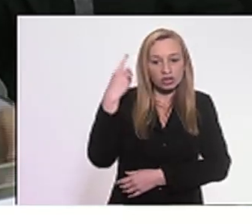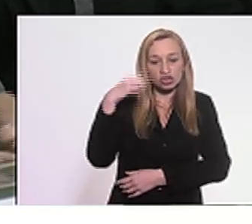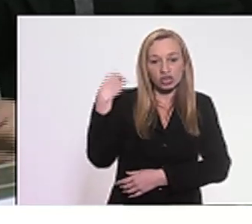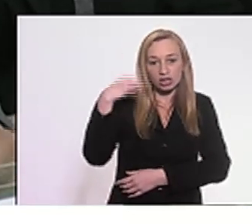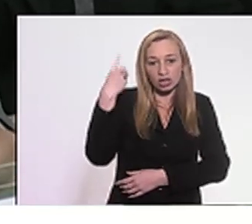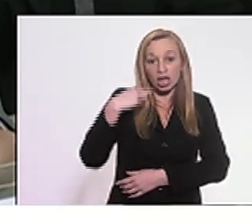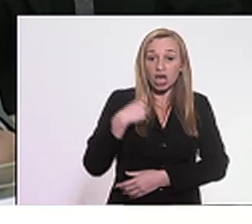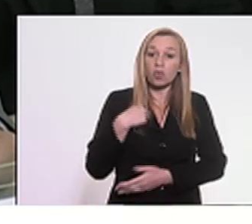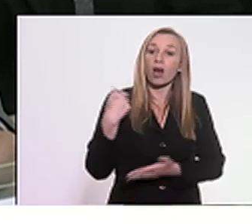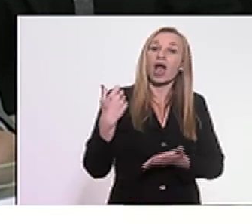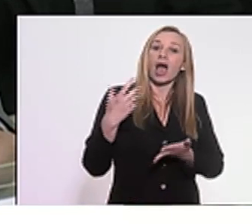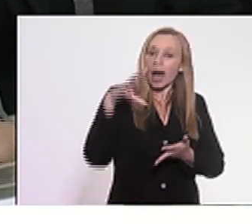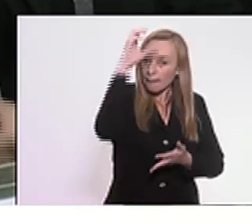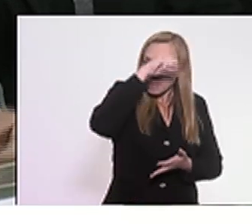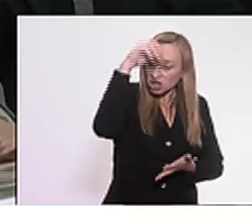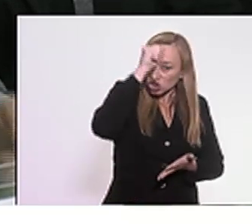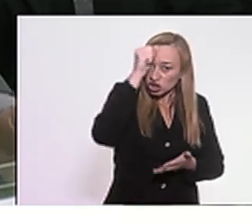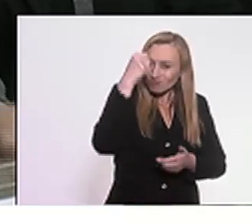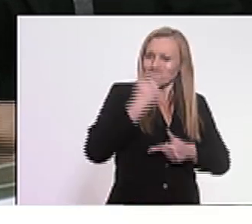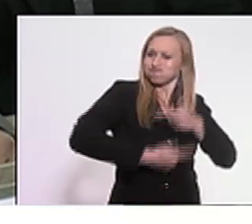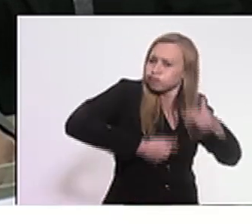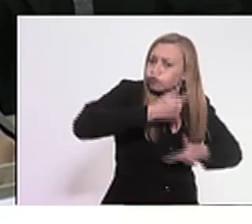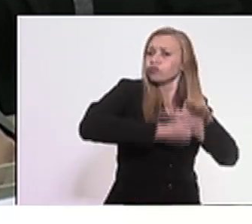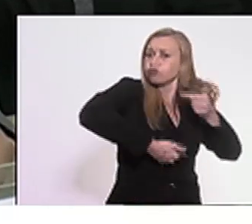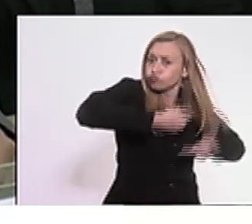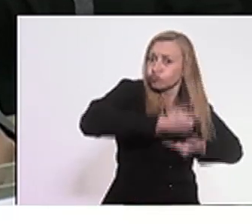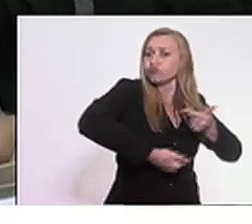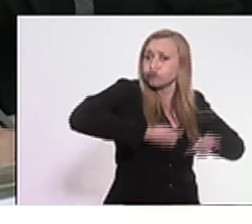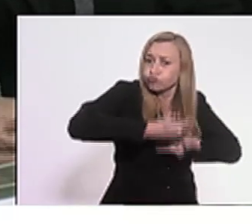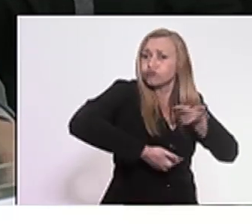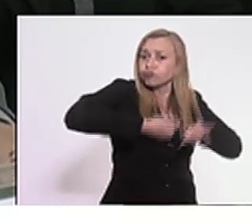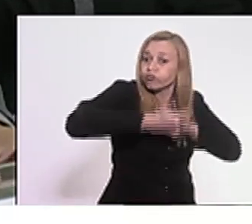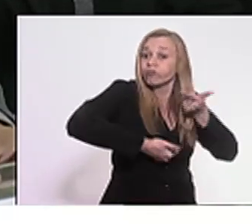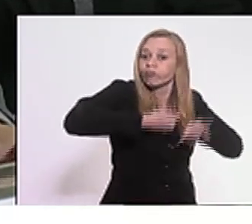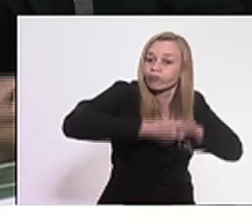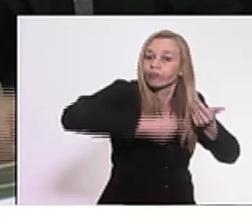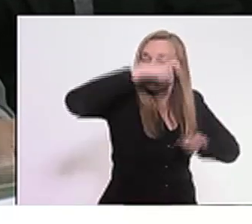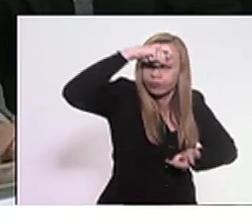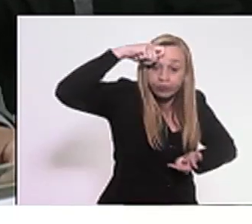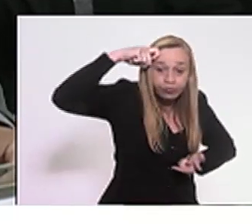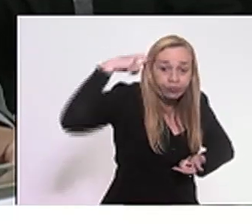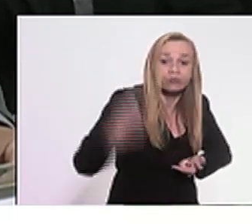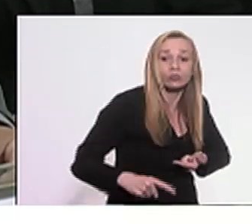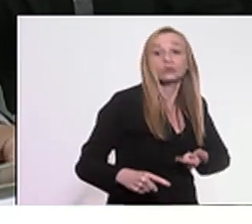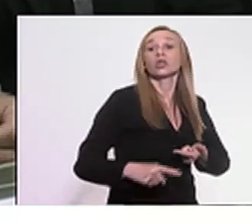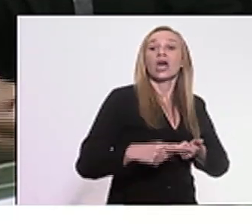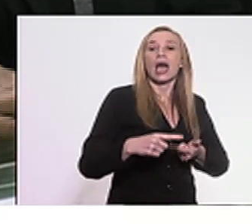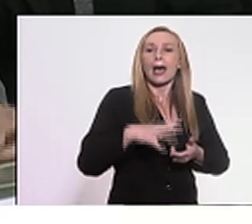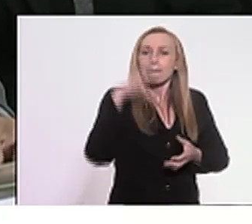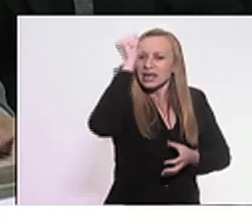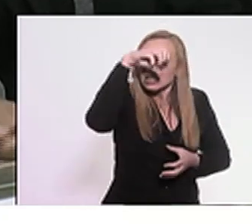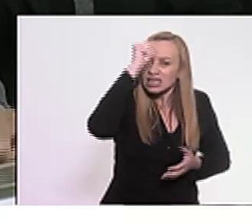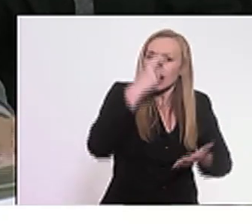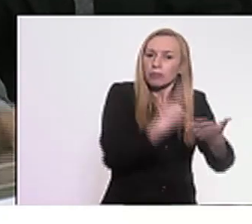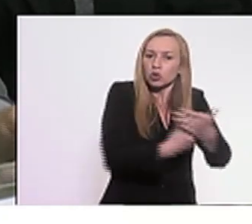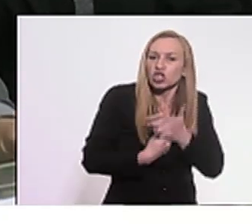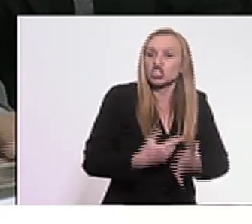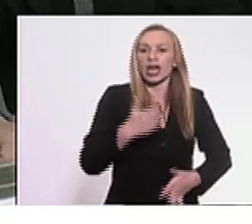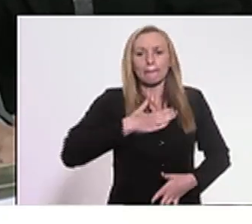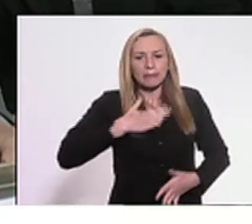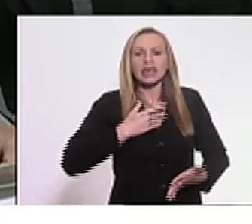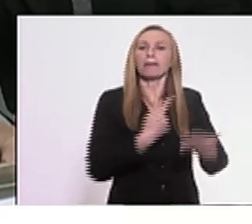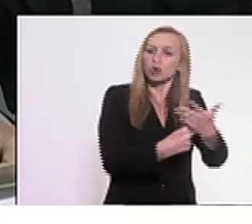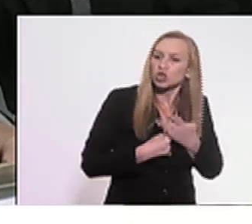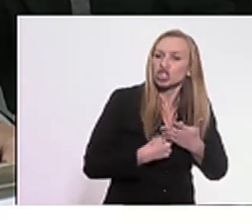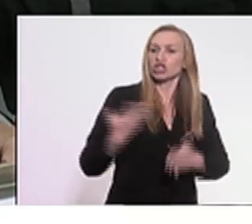vocabulário, na porrada. Aprendi na porrada. Aprender a me defender, aprender a defender os colegas, aprender a entender como é